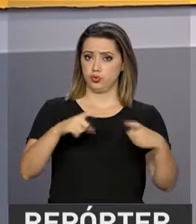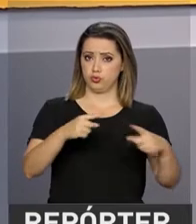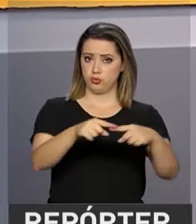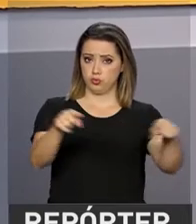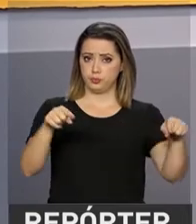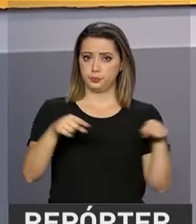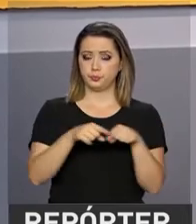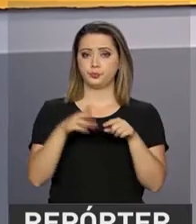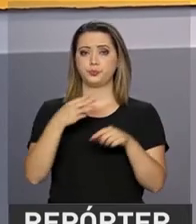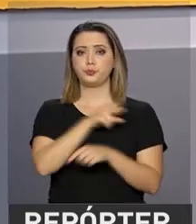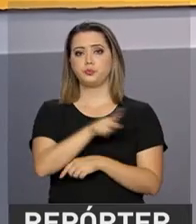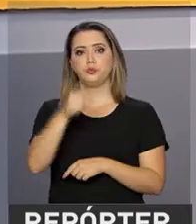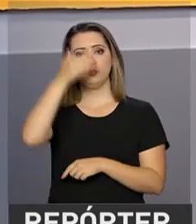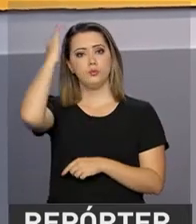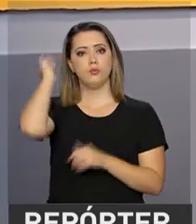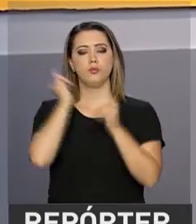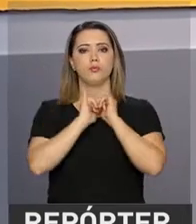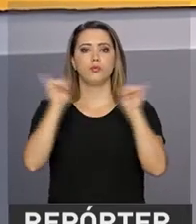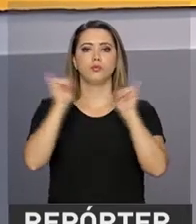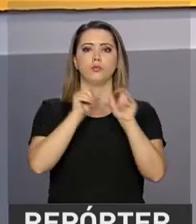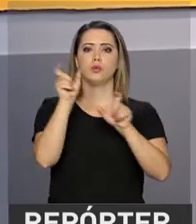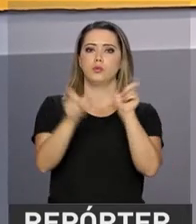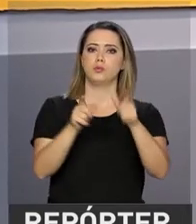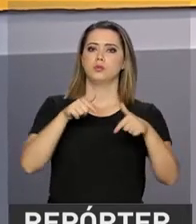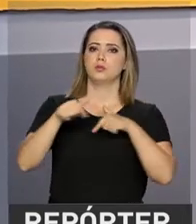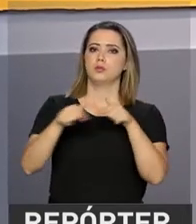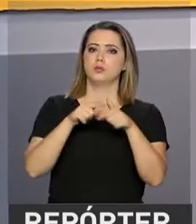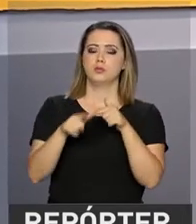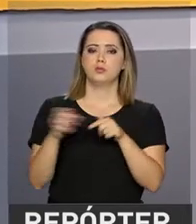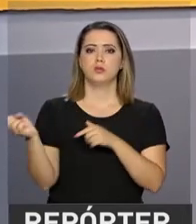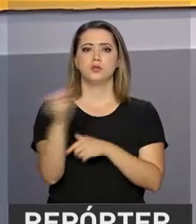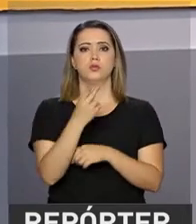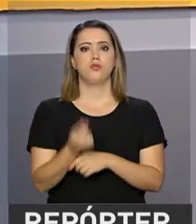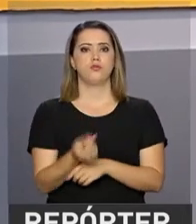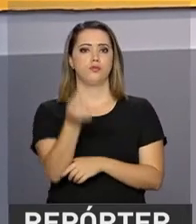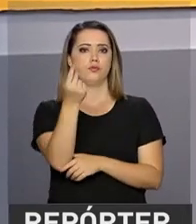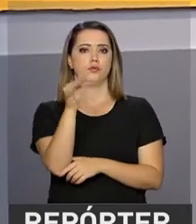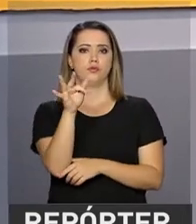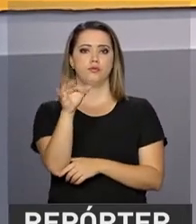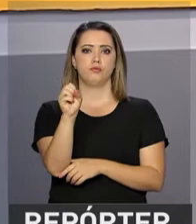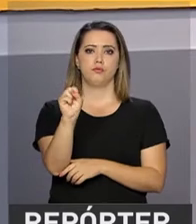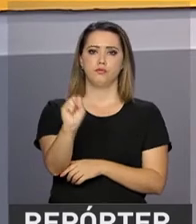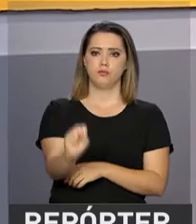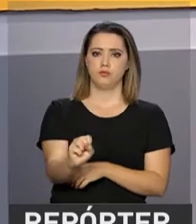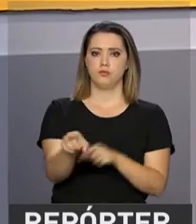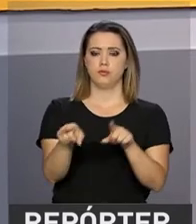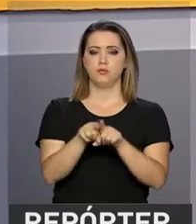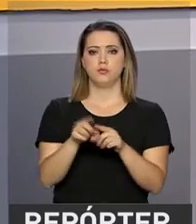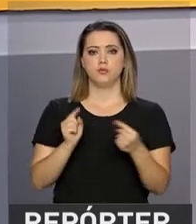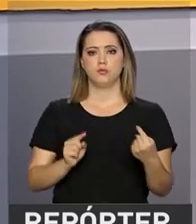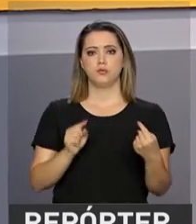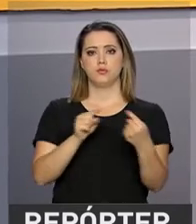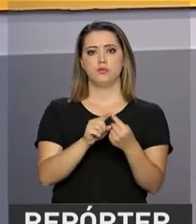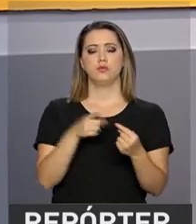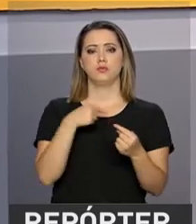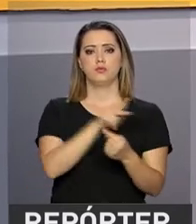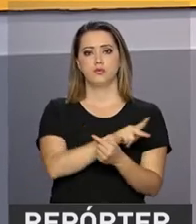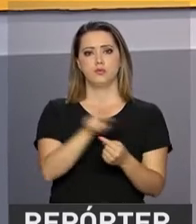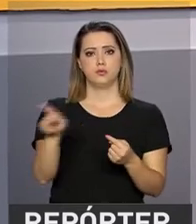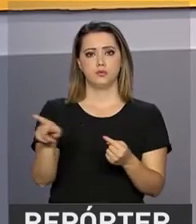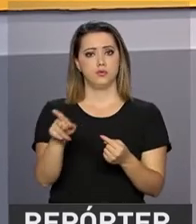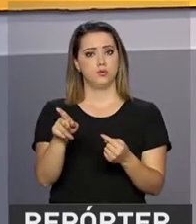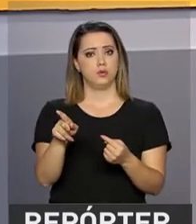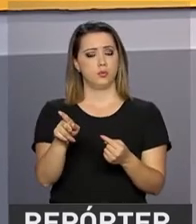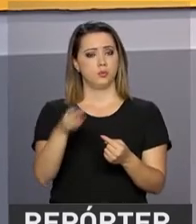Paulo, o presidente Michel Temer anunciou para os trabalhadores a nova remuneração para o Fundo de Garantia do Tempo de Serviço, o